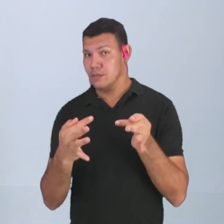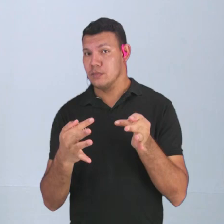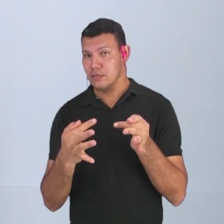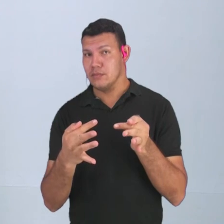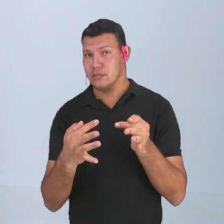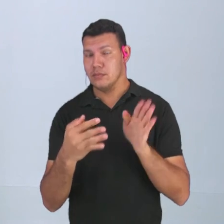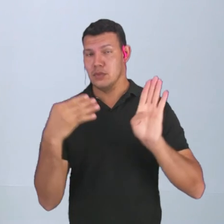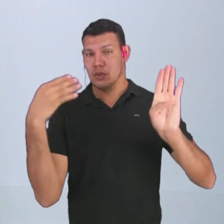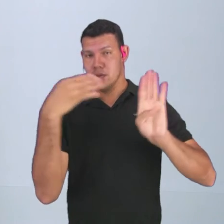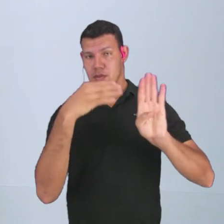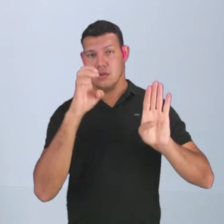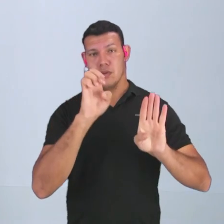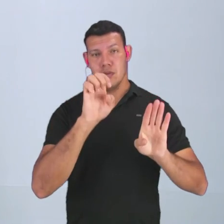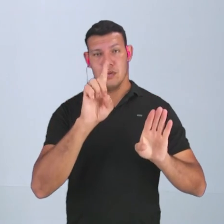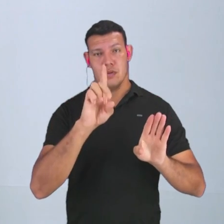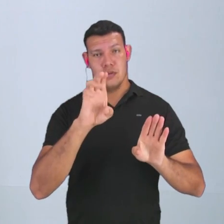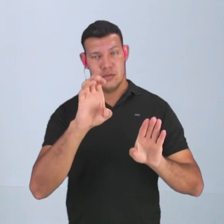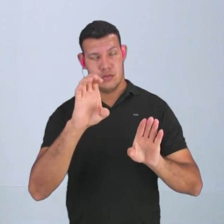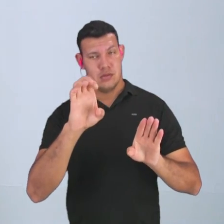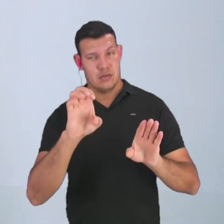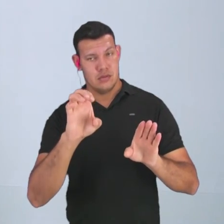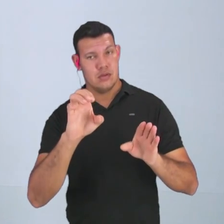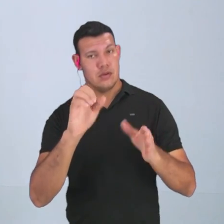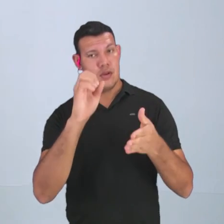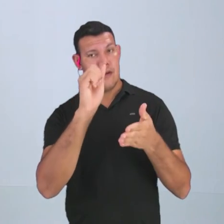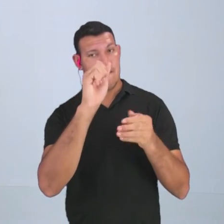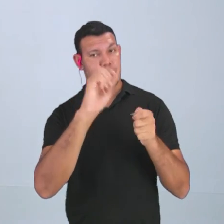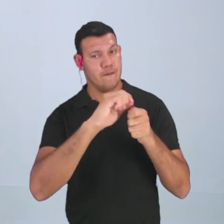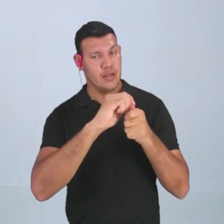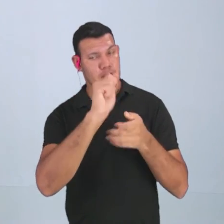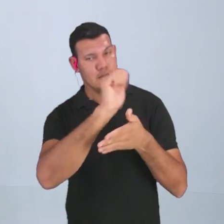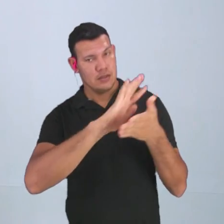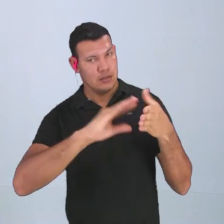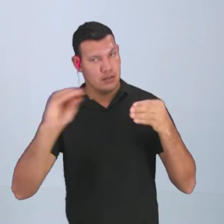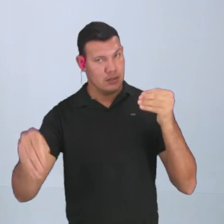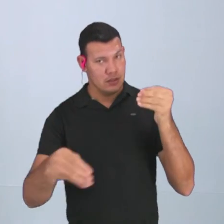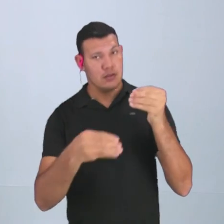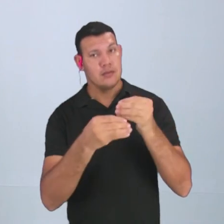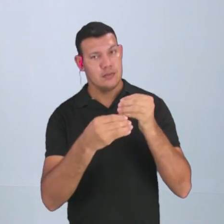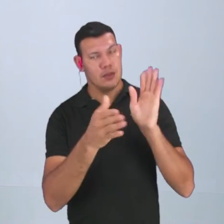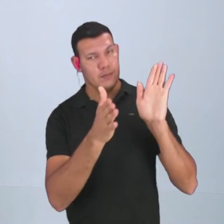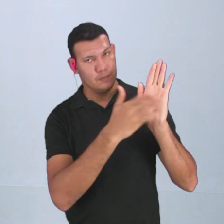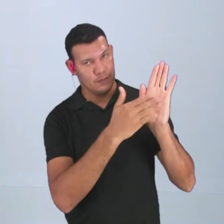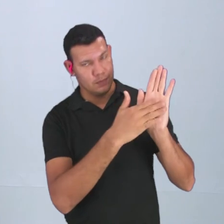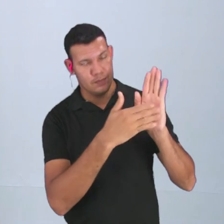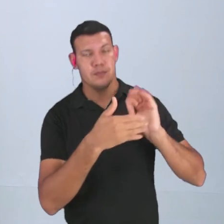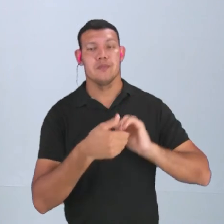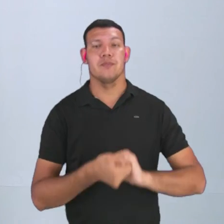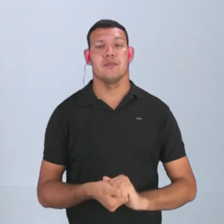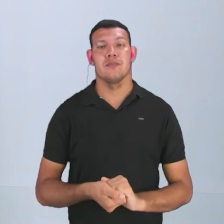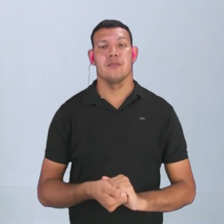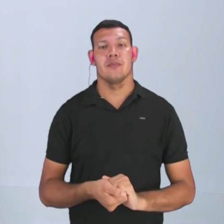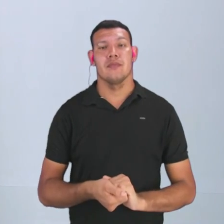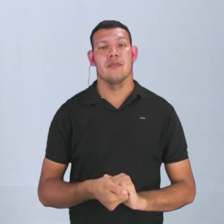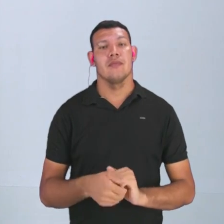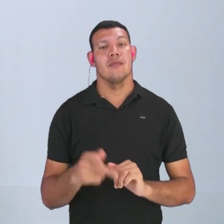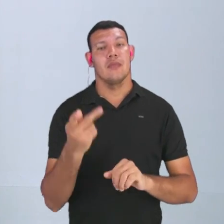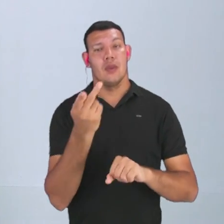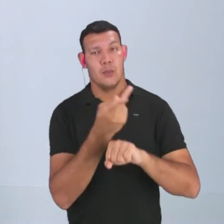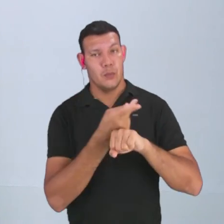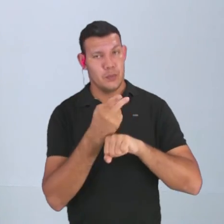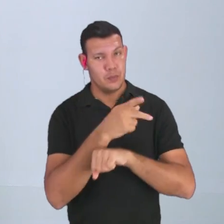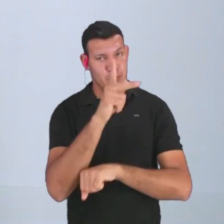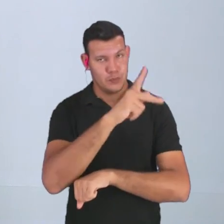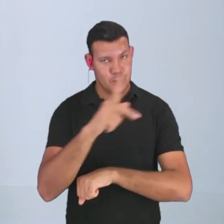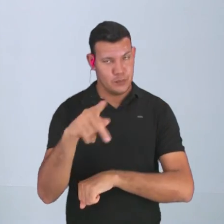peço a vocês que recorram a plataforma educ Façam as atividades complementares que que tem lá né